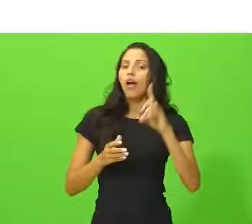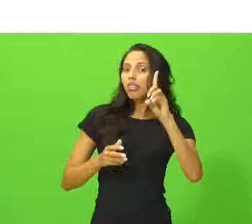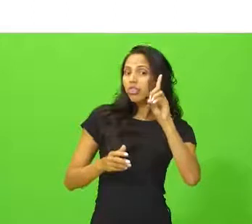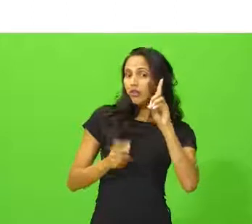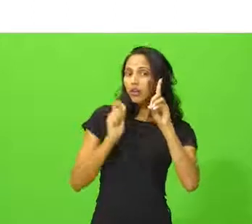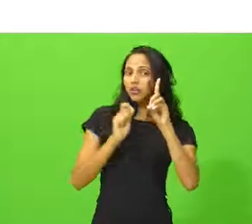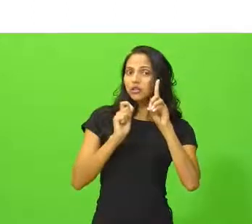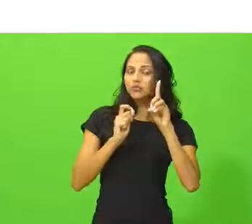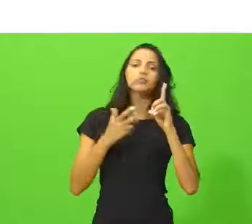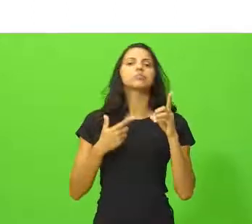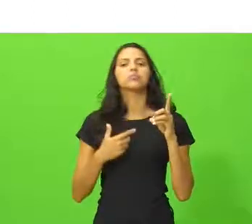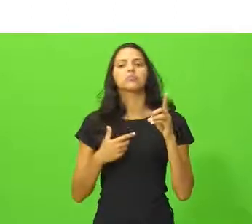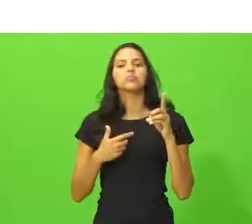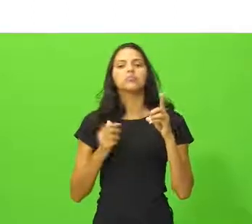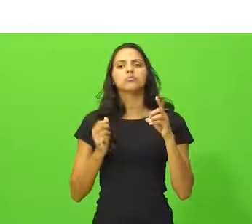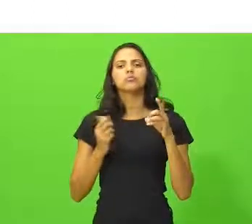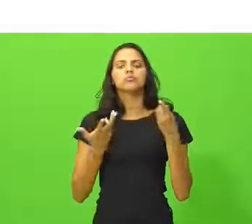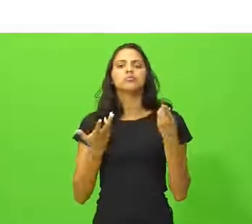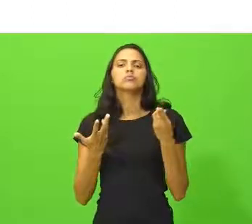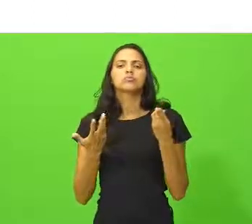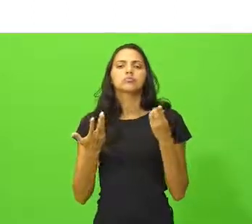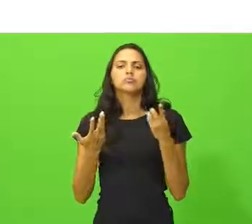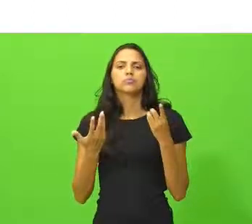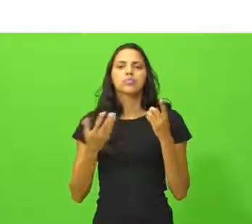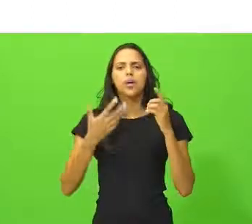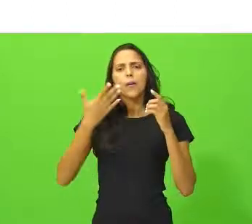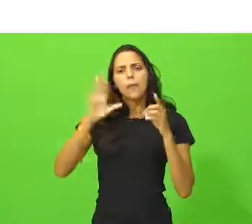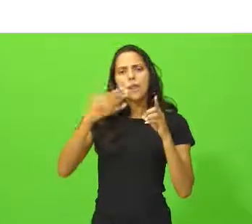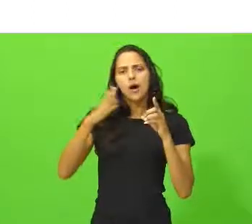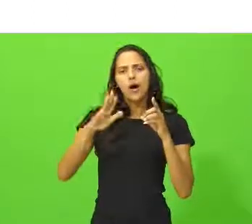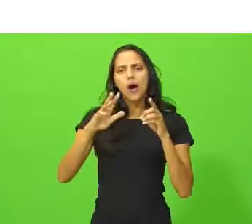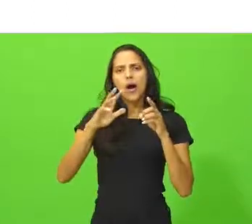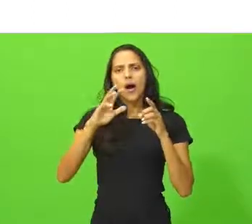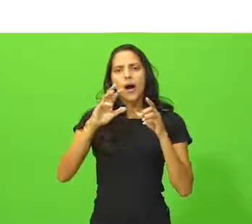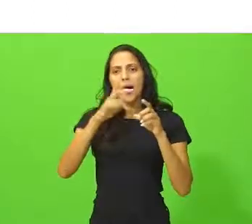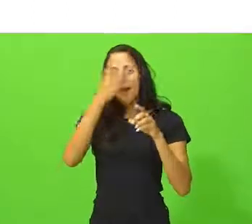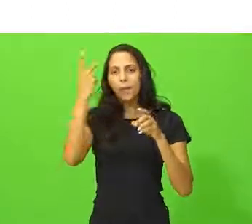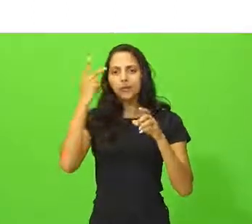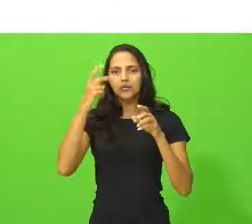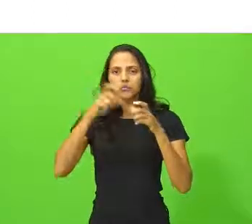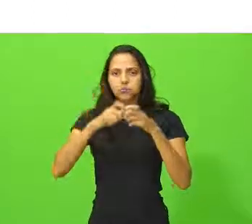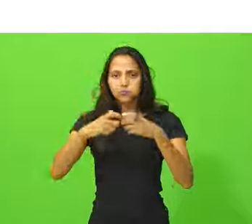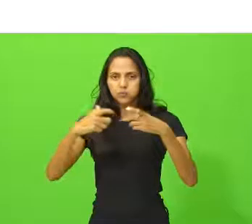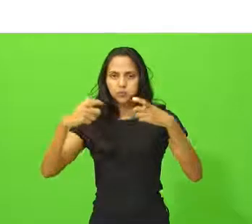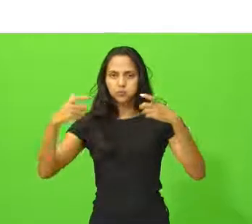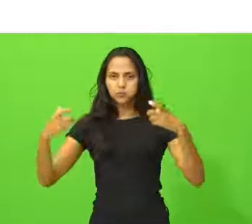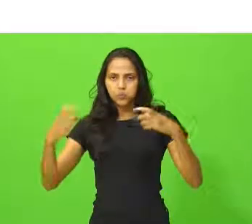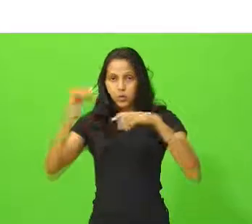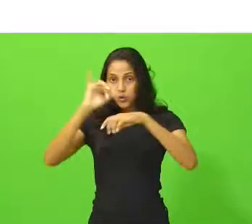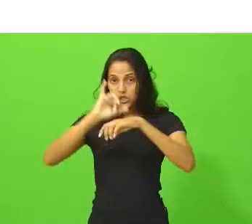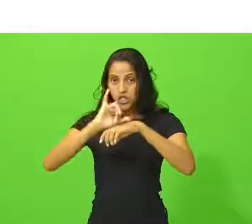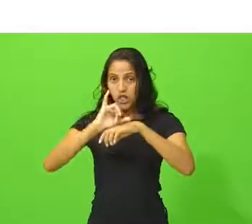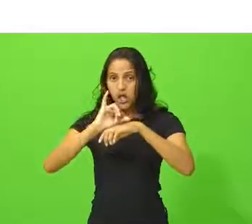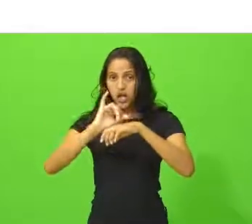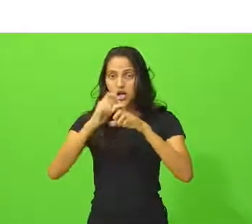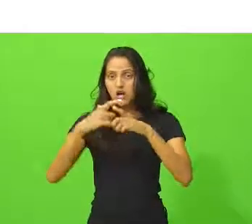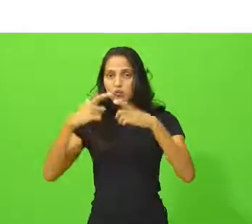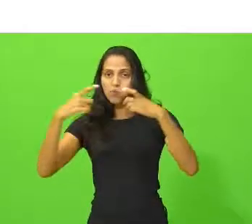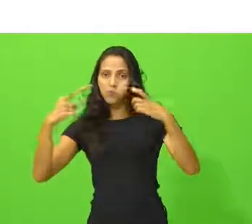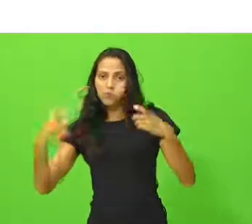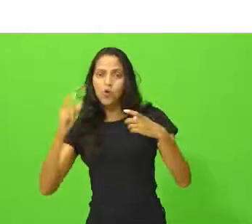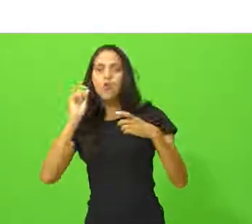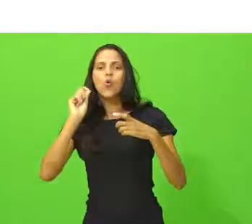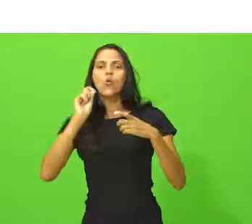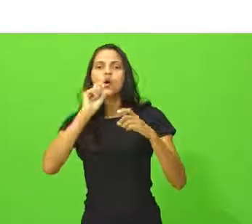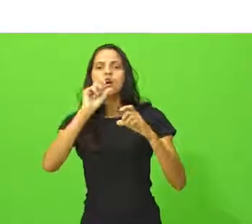Letra D, quanto mais aumenta o número de pessoas morando em cidades, maior passa